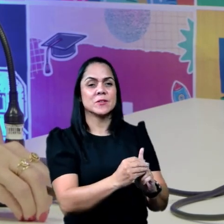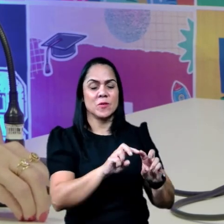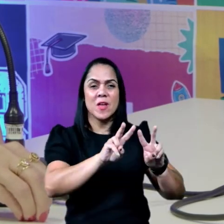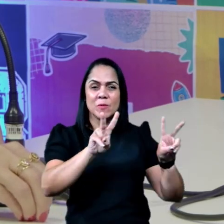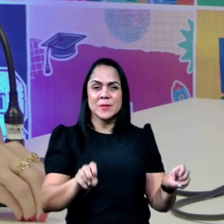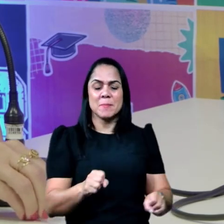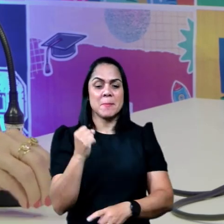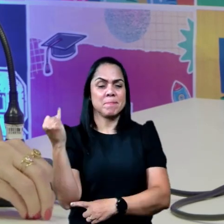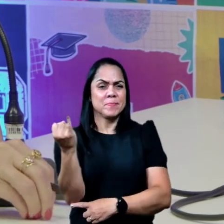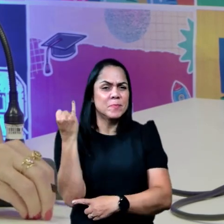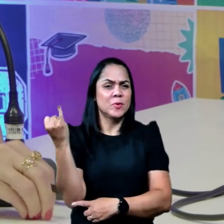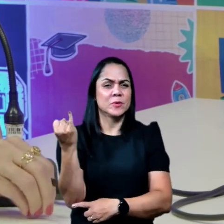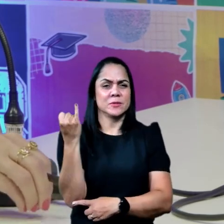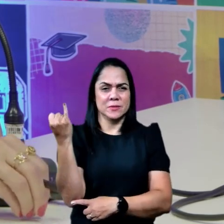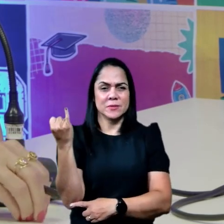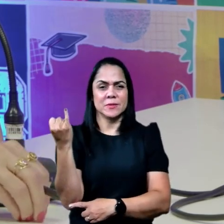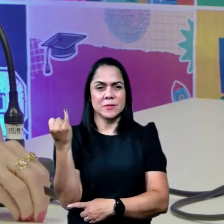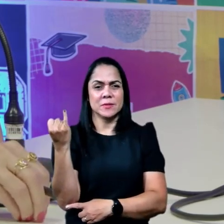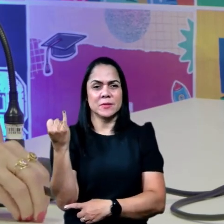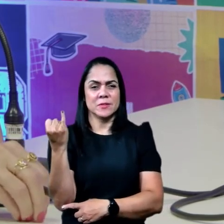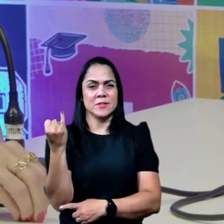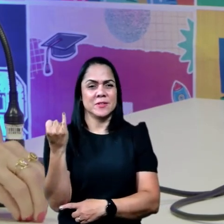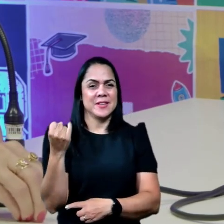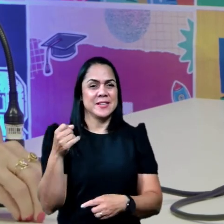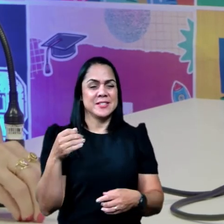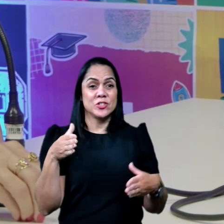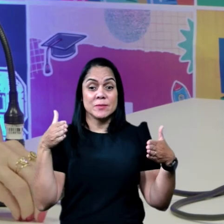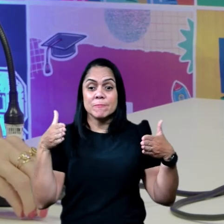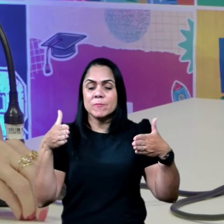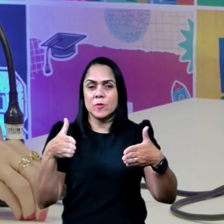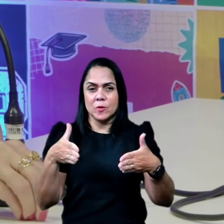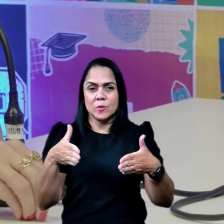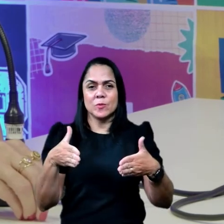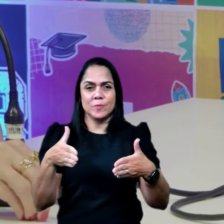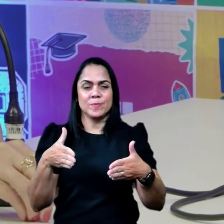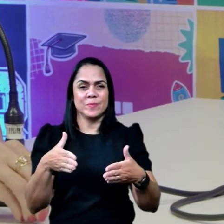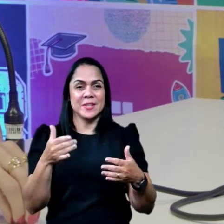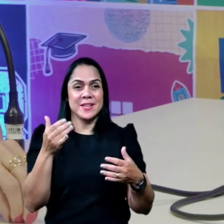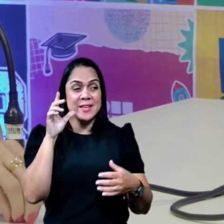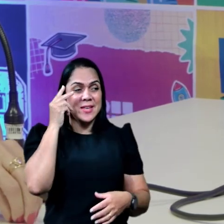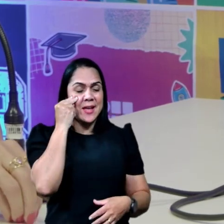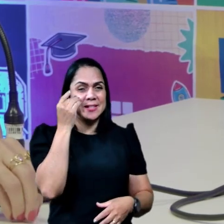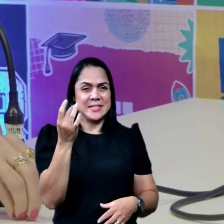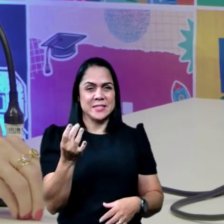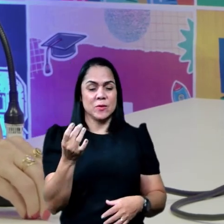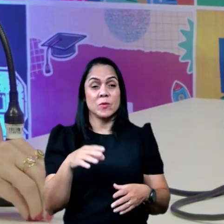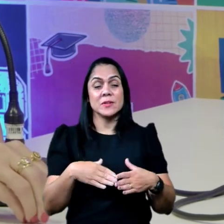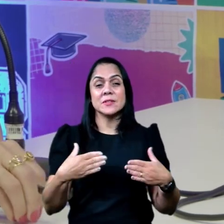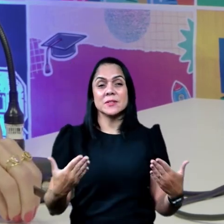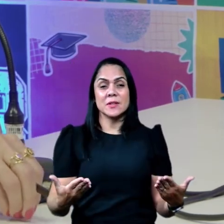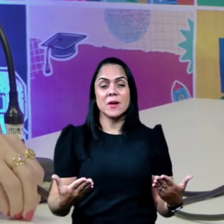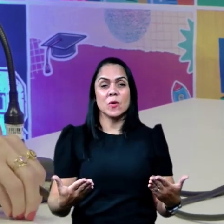significativo, né, um tema significativo de atenção correcional. E por isso também toda